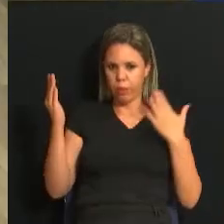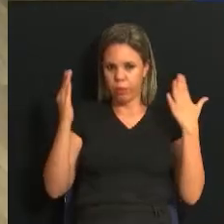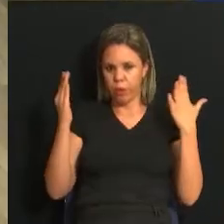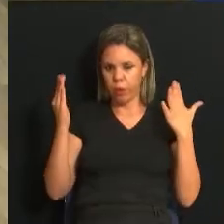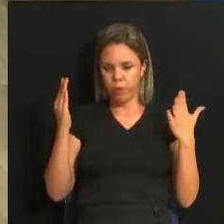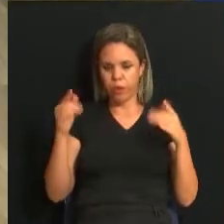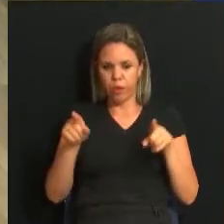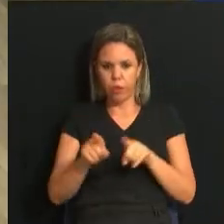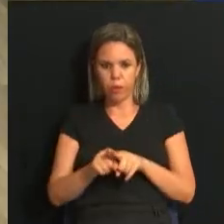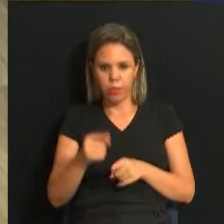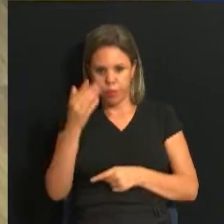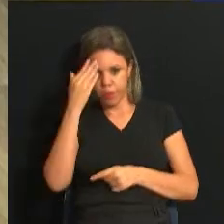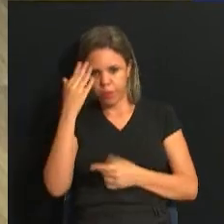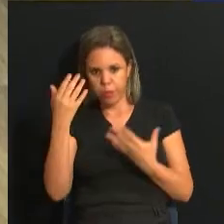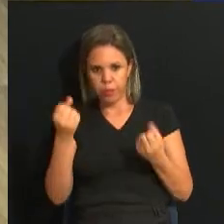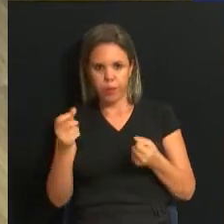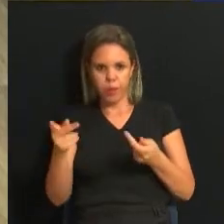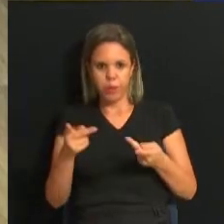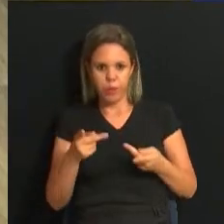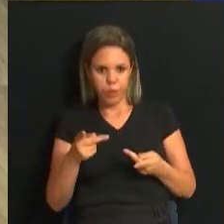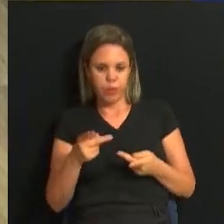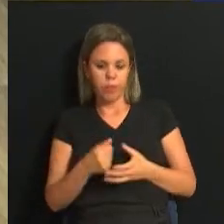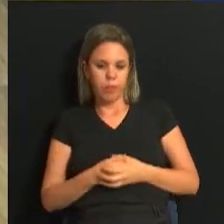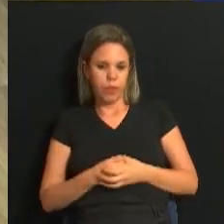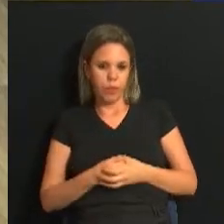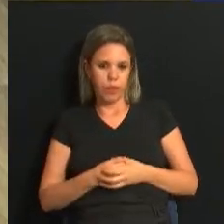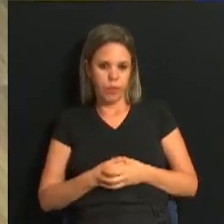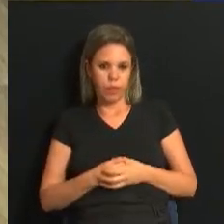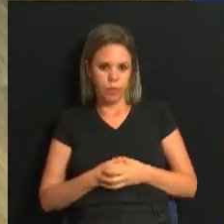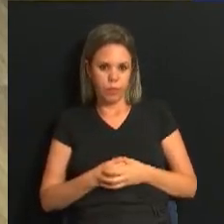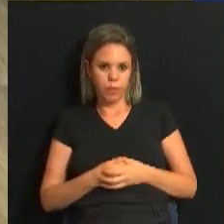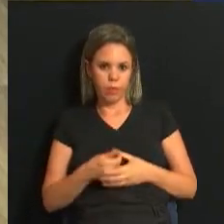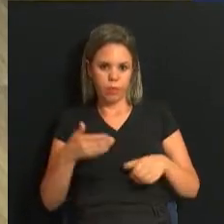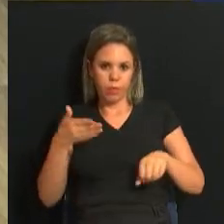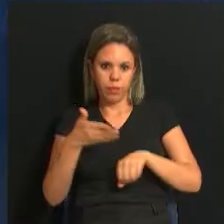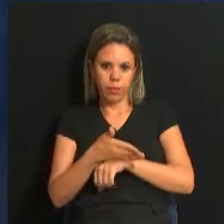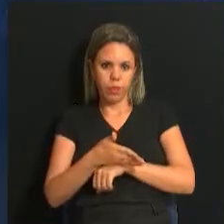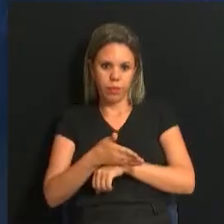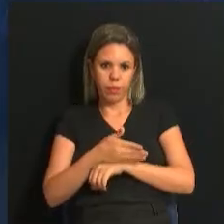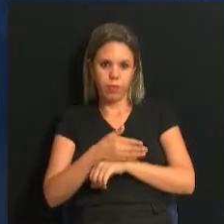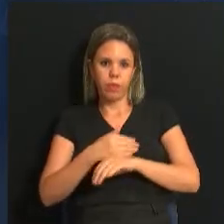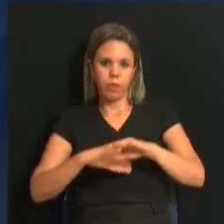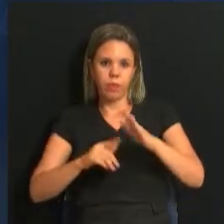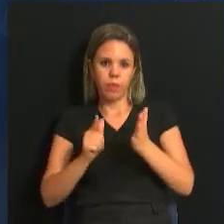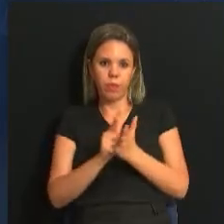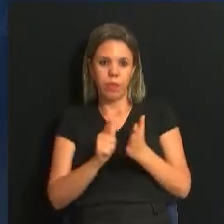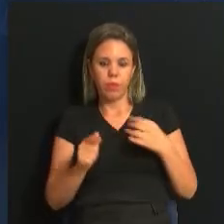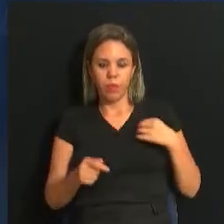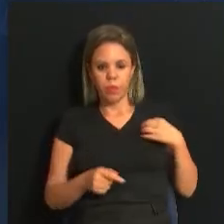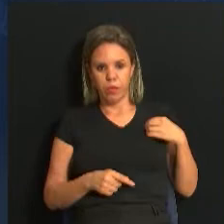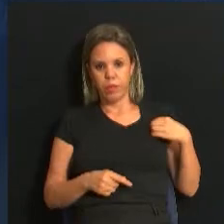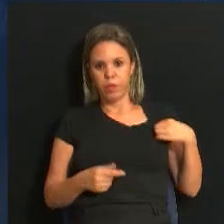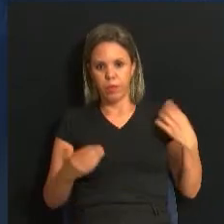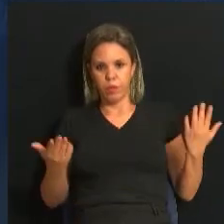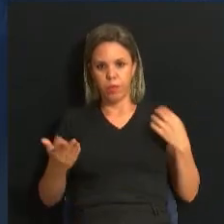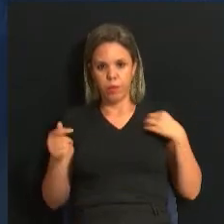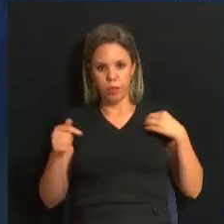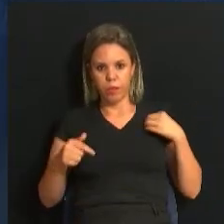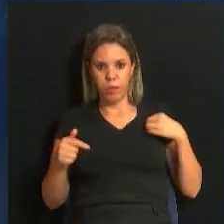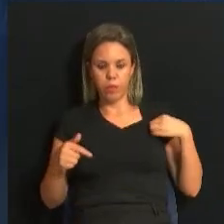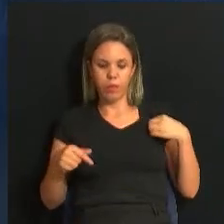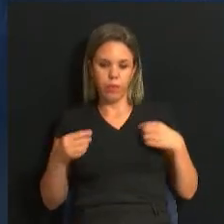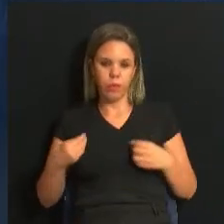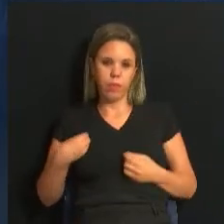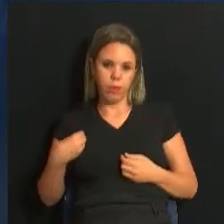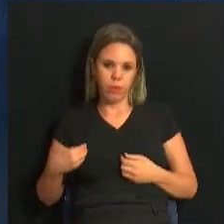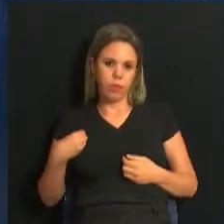muito obrigado por ter aceito o convite para participar aqui do Câmara Notícia. E neste momento que nós estamos vivendo